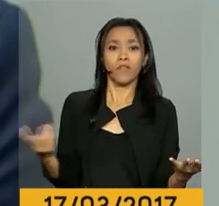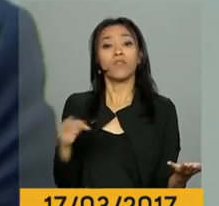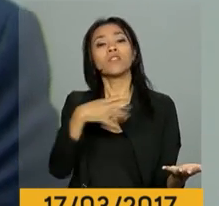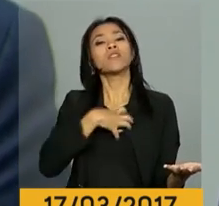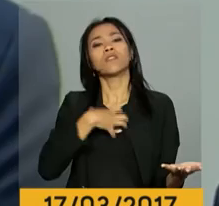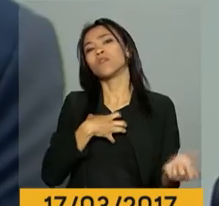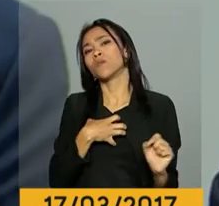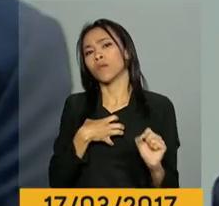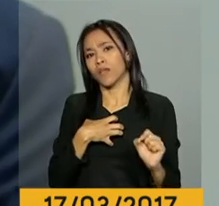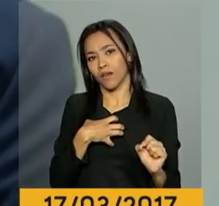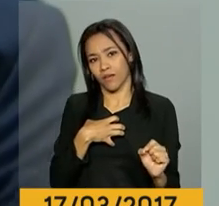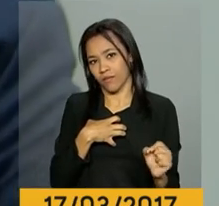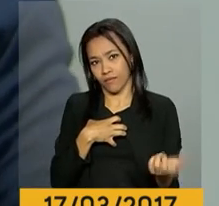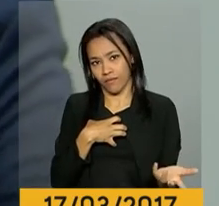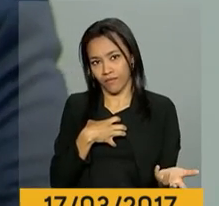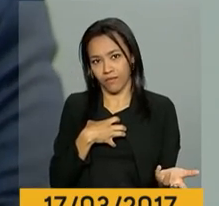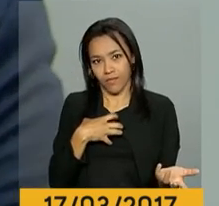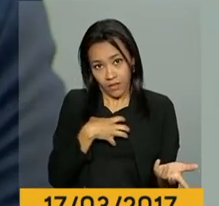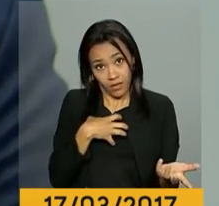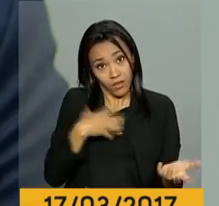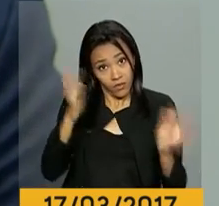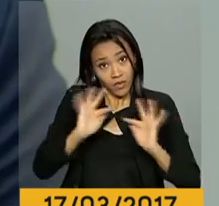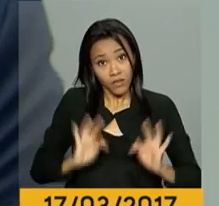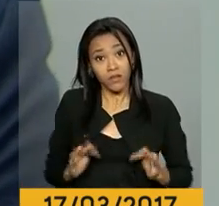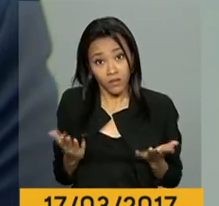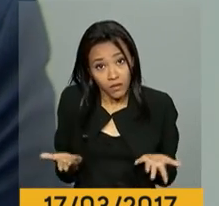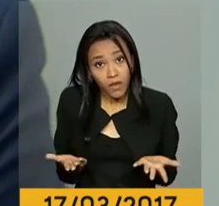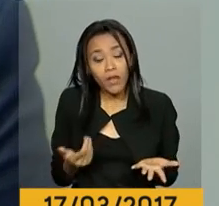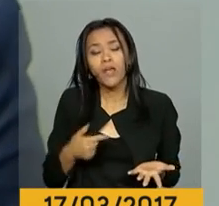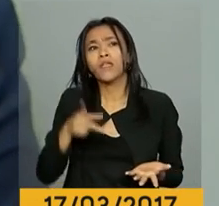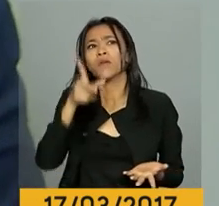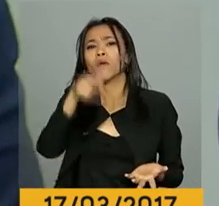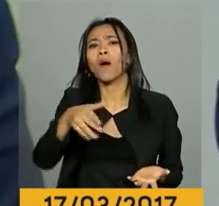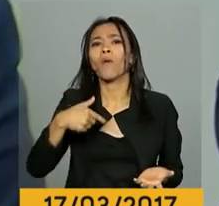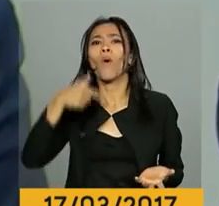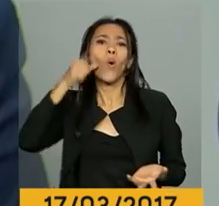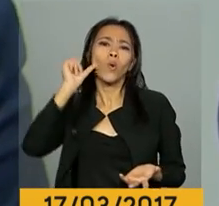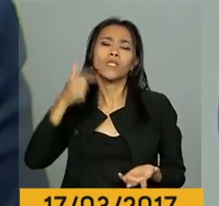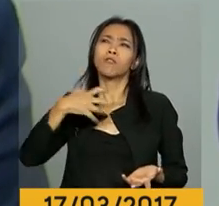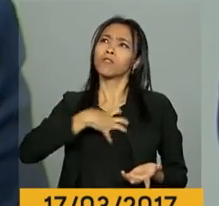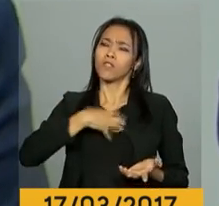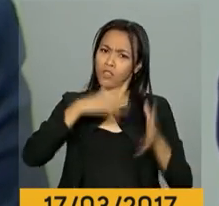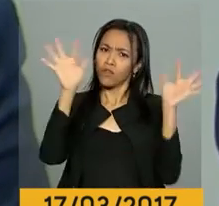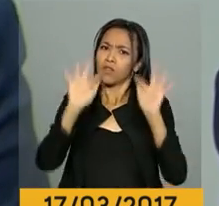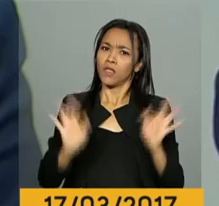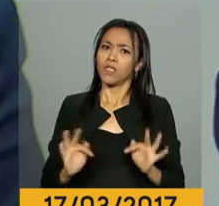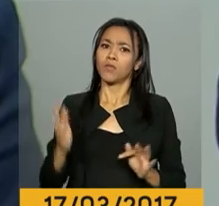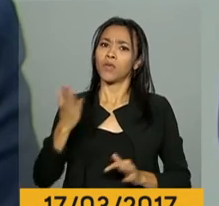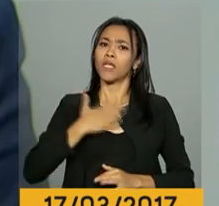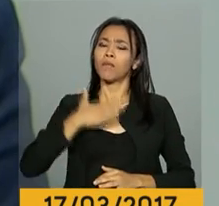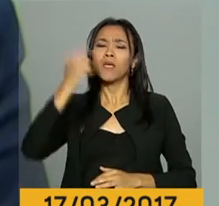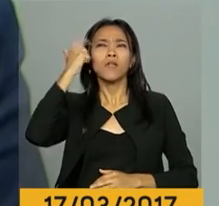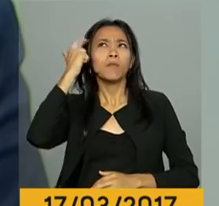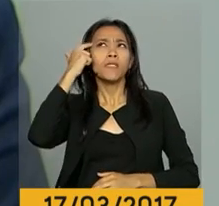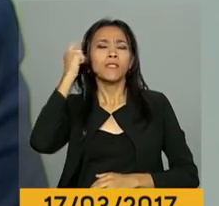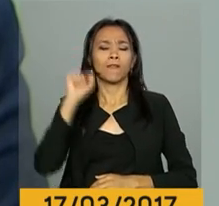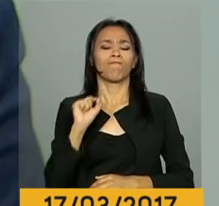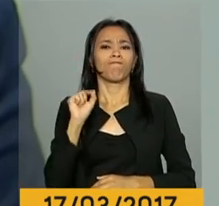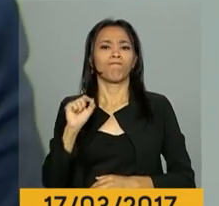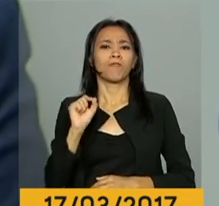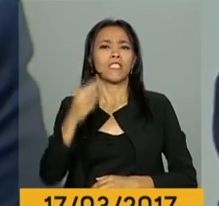digamos, empresarialmente felizes, né? Eu ontem fiquei civicamente feliz, porque aqui pela minha cabeça passou